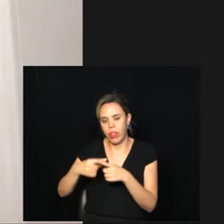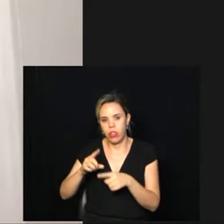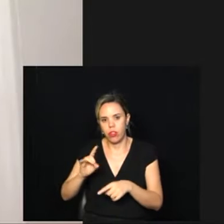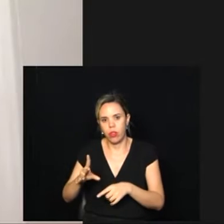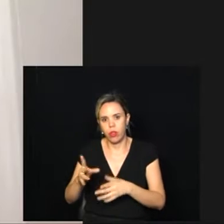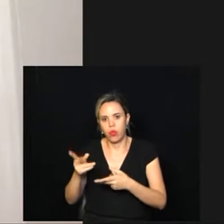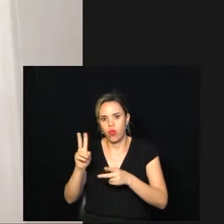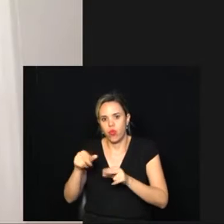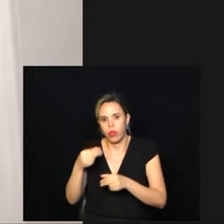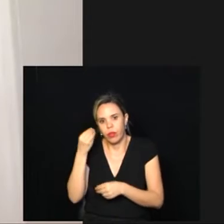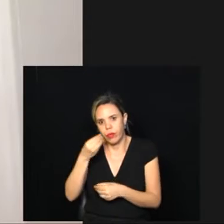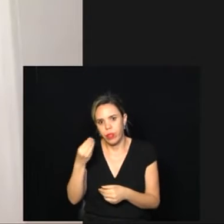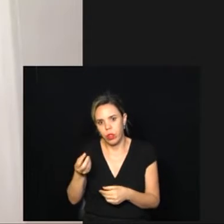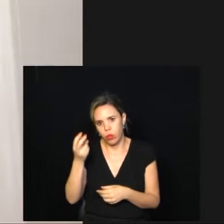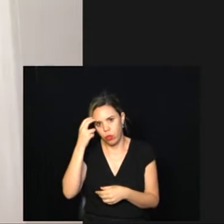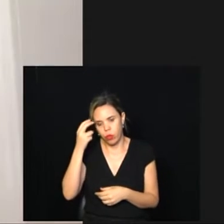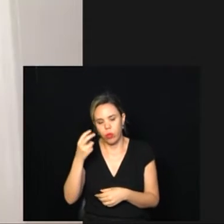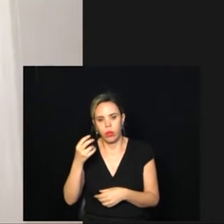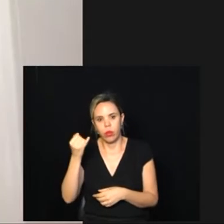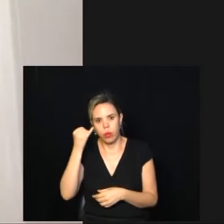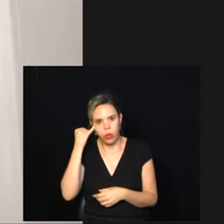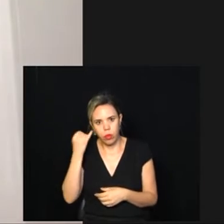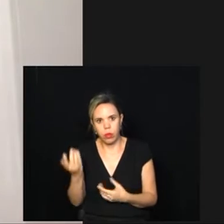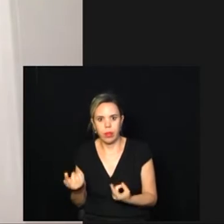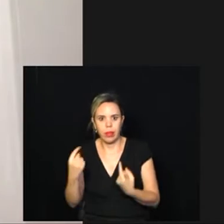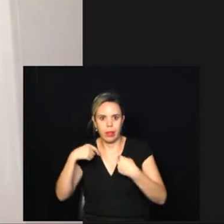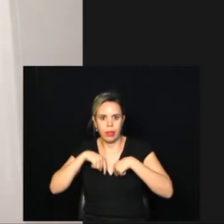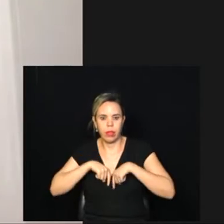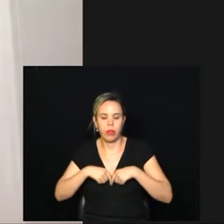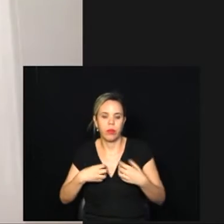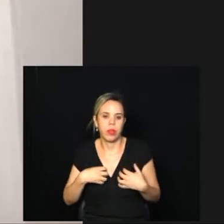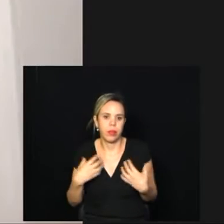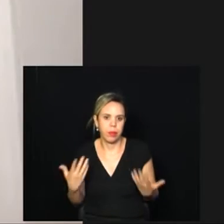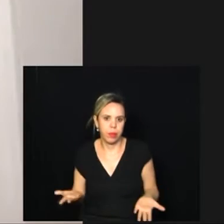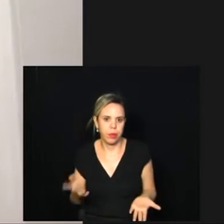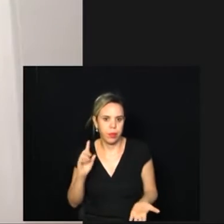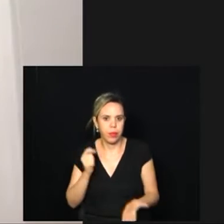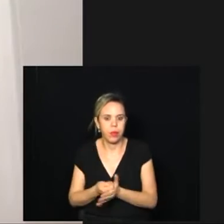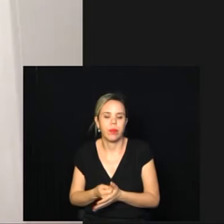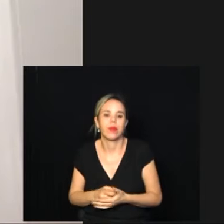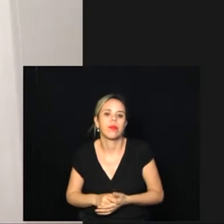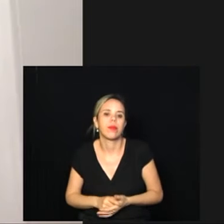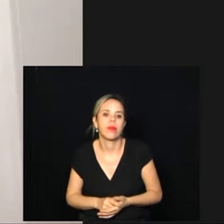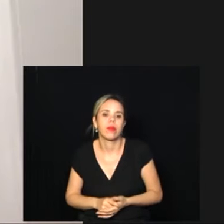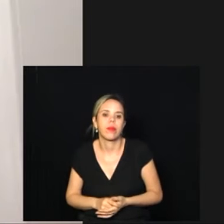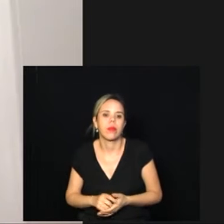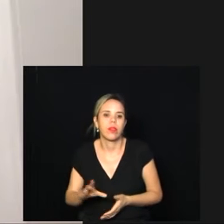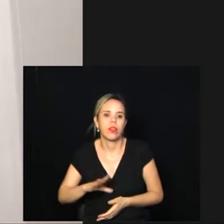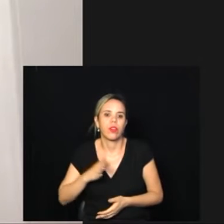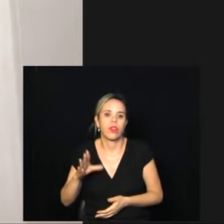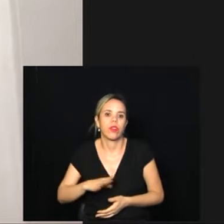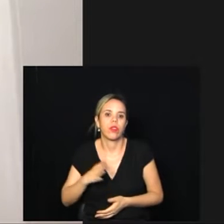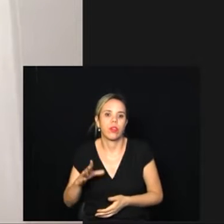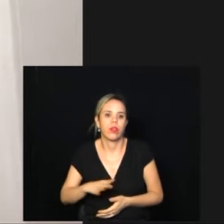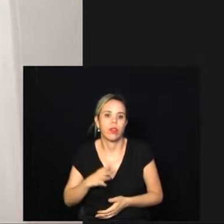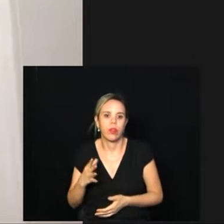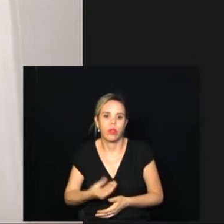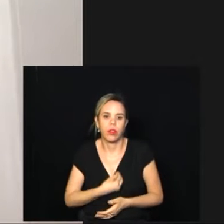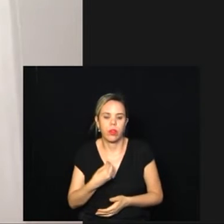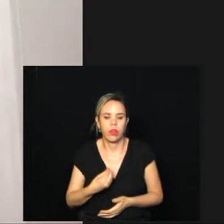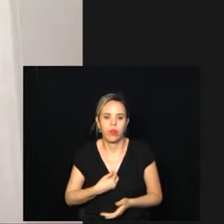tinha vivido a cultura japonesa, e aquilo gritava dentro de mim. E aí eu decidi, sabe? Eu tomei coragem, eu estava numa vida